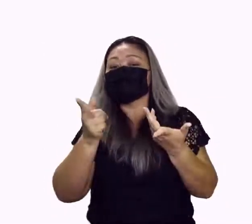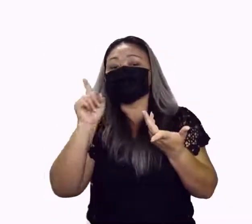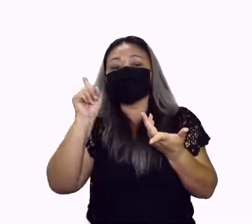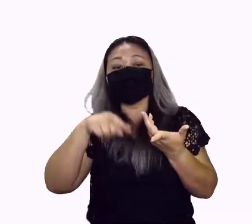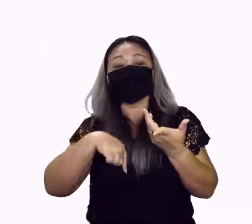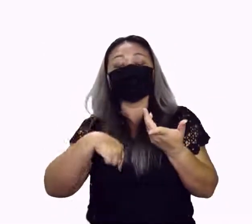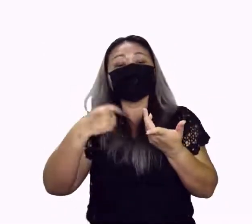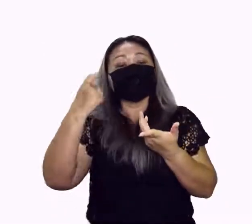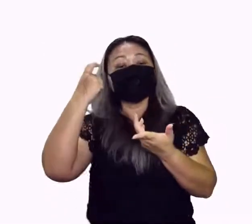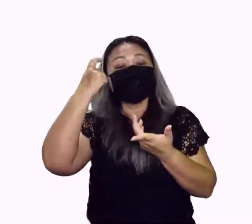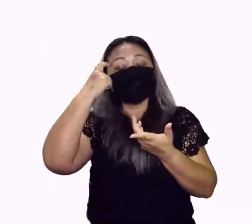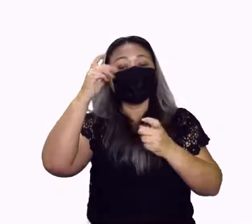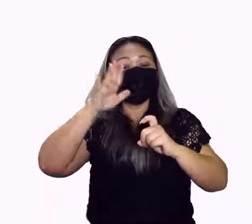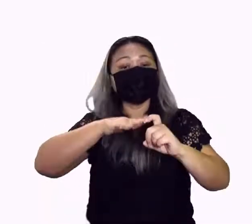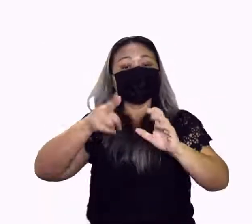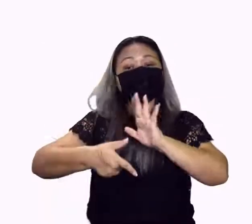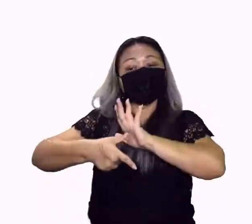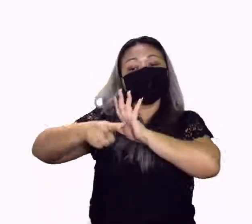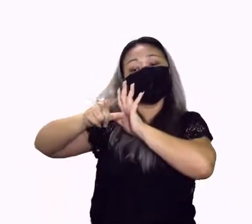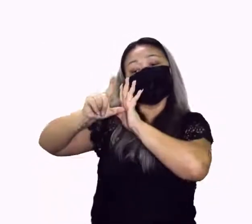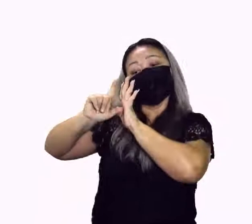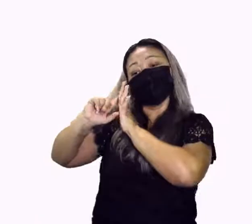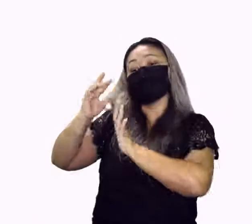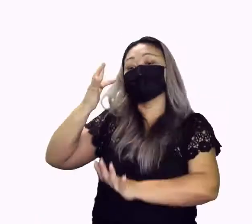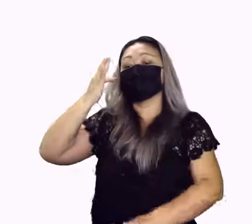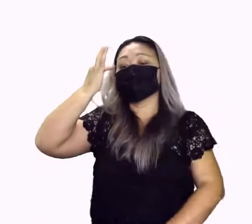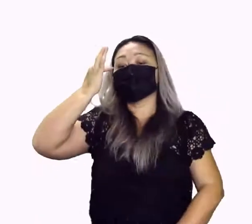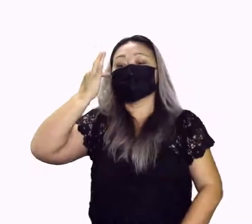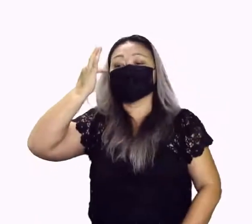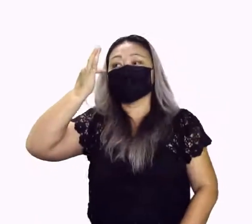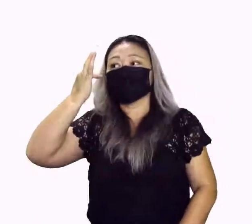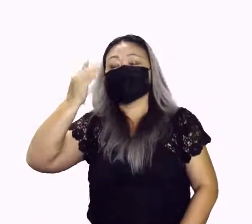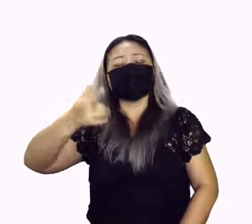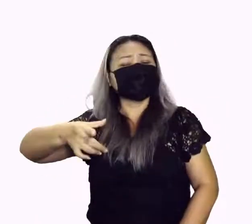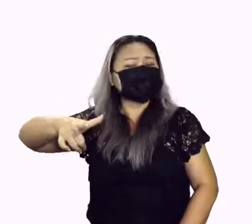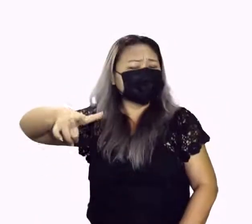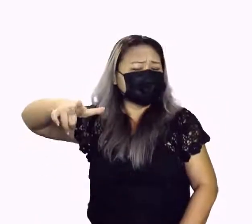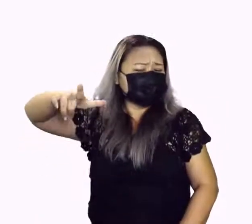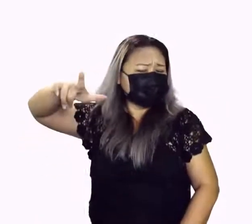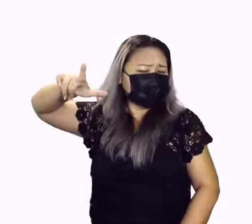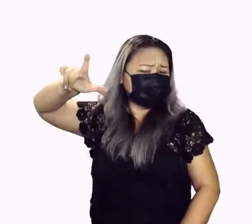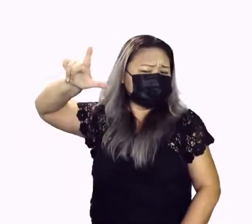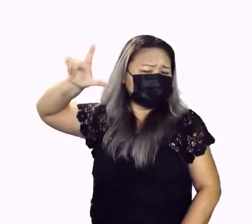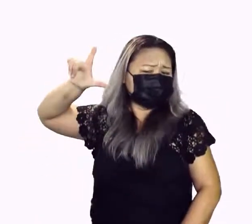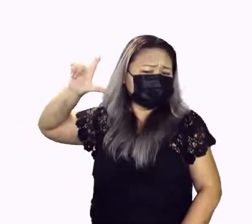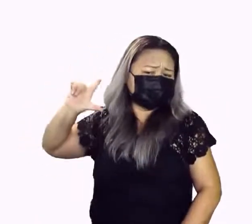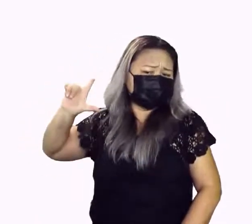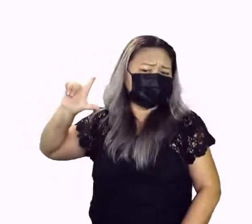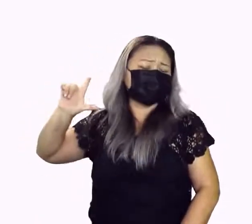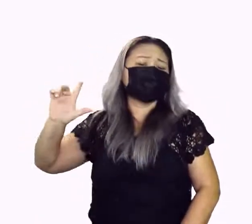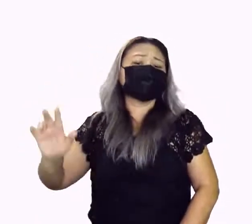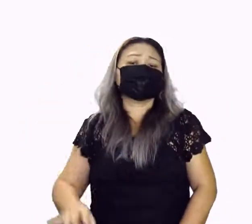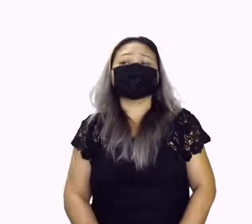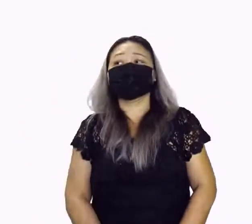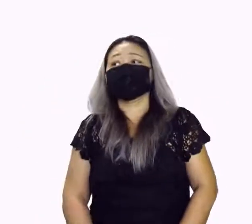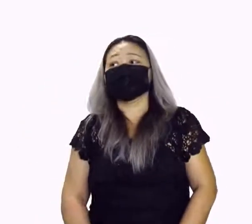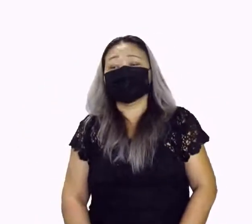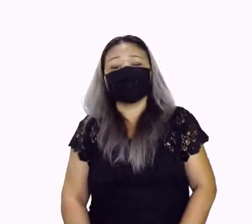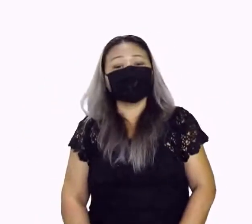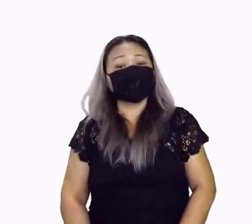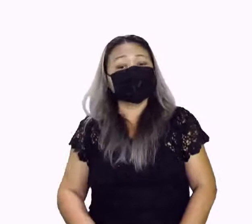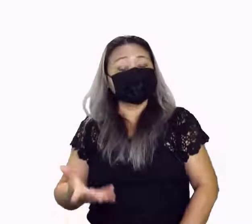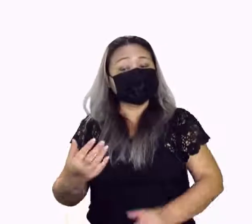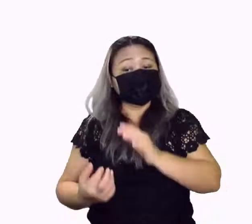é anterior à filosofia. Ele vem antes, tá? Bem antes. É uma das características.